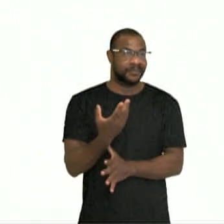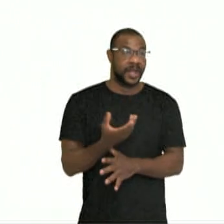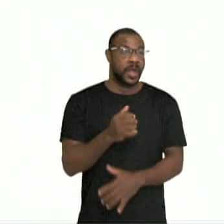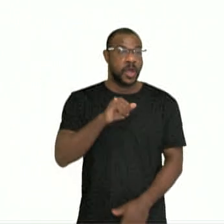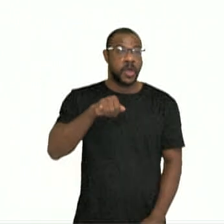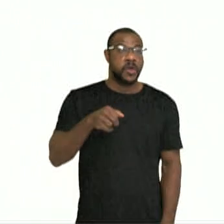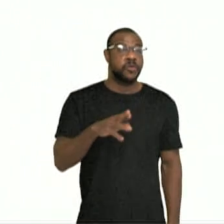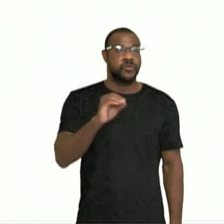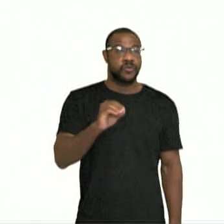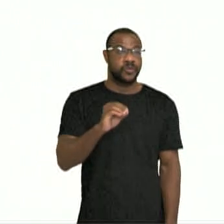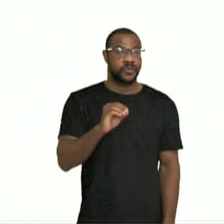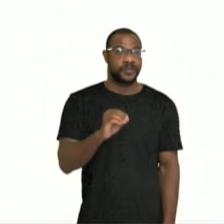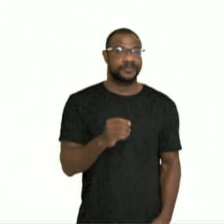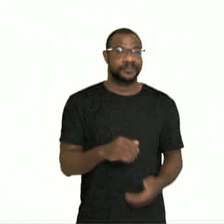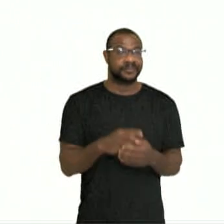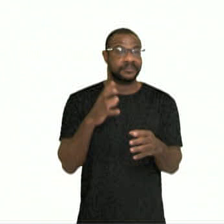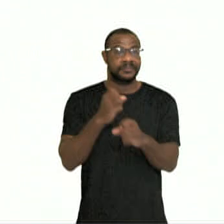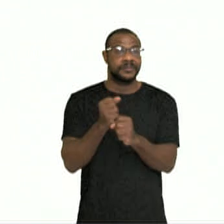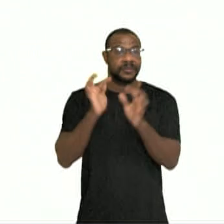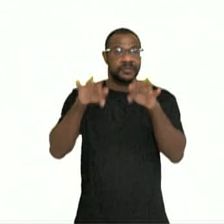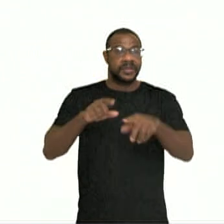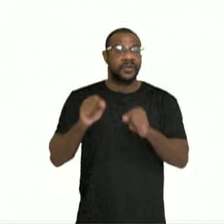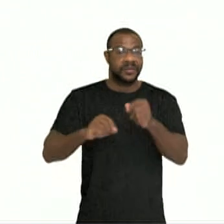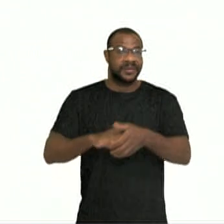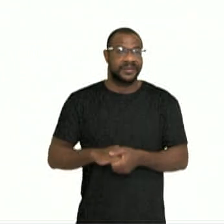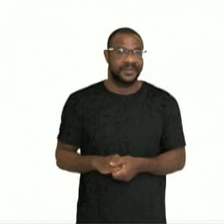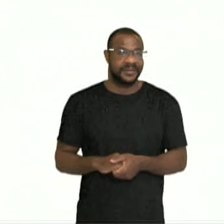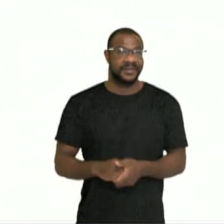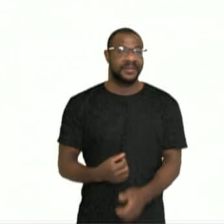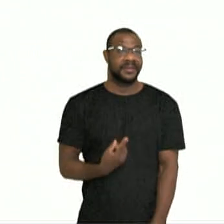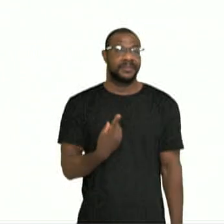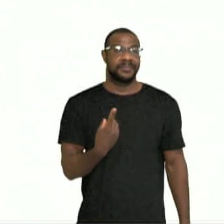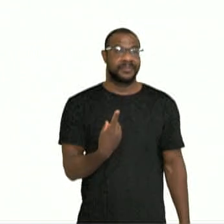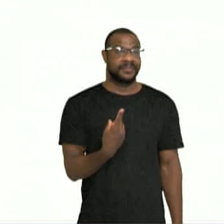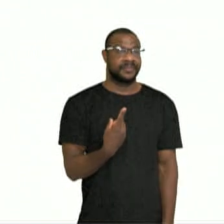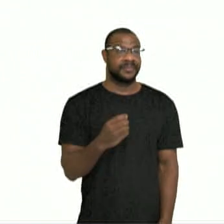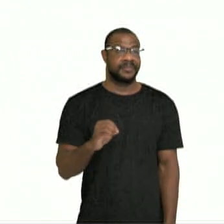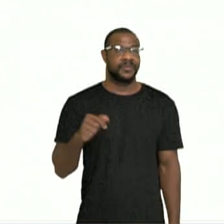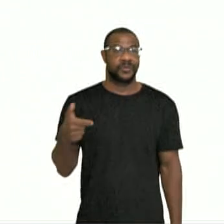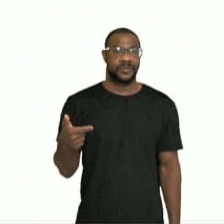mês. Ou seja, no final do mês, ela estava com um montante de R$